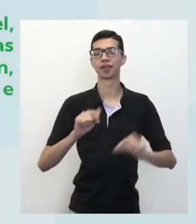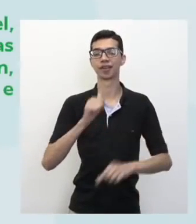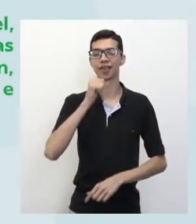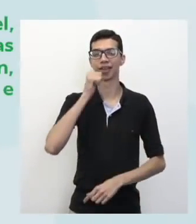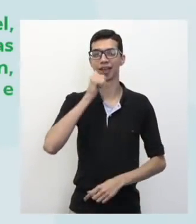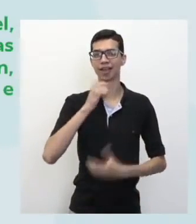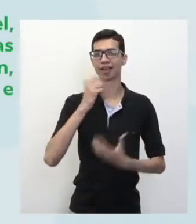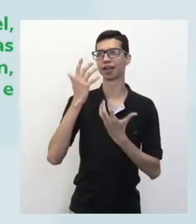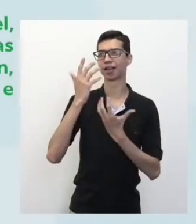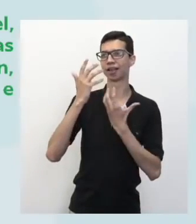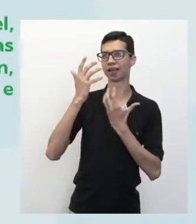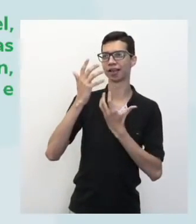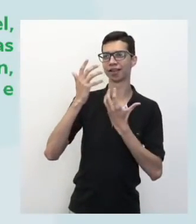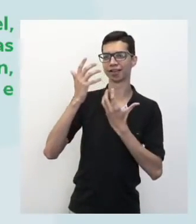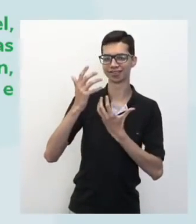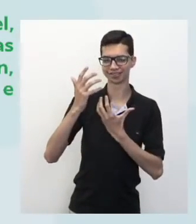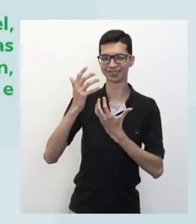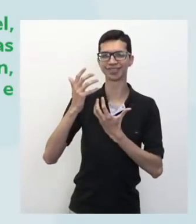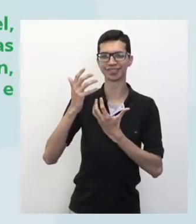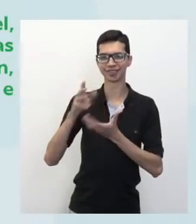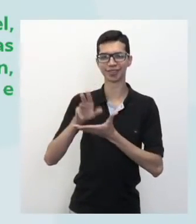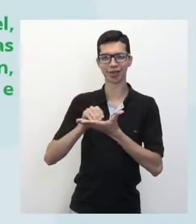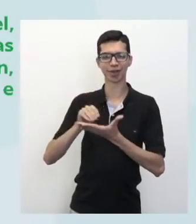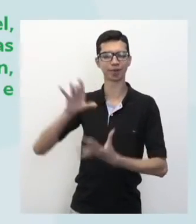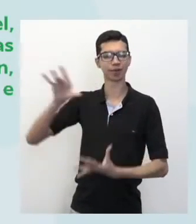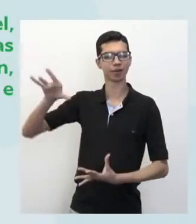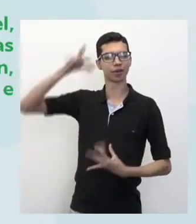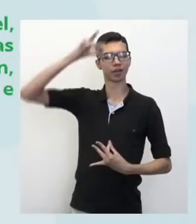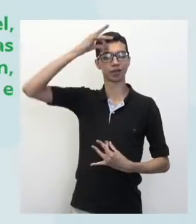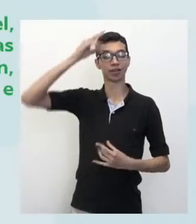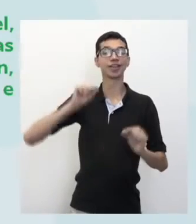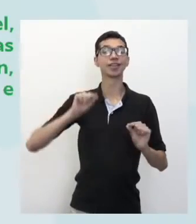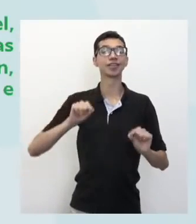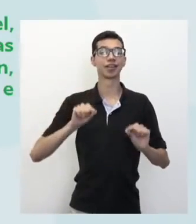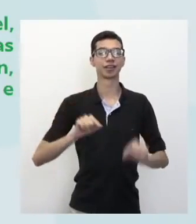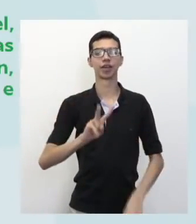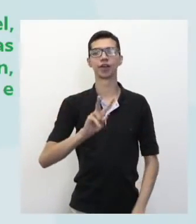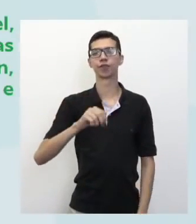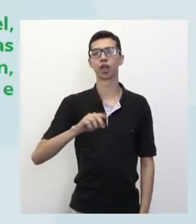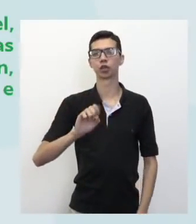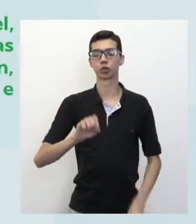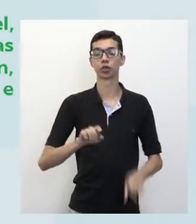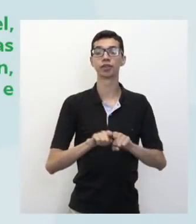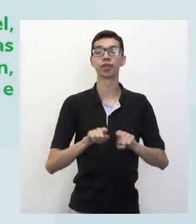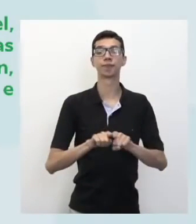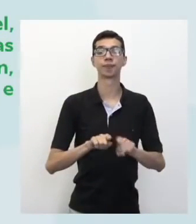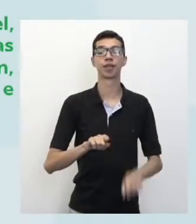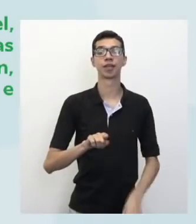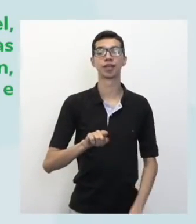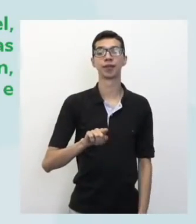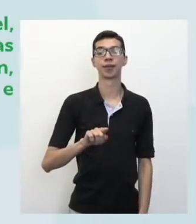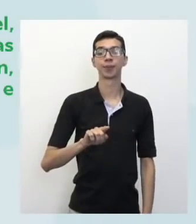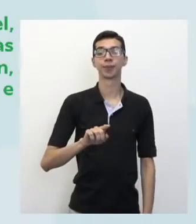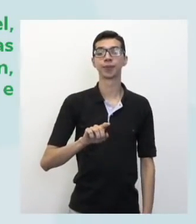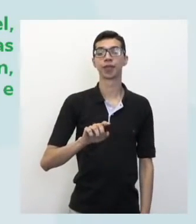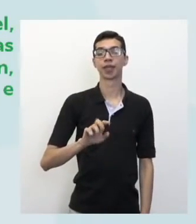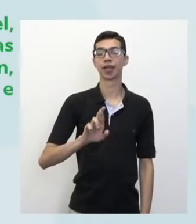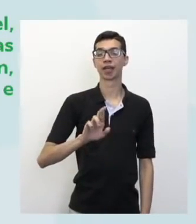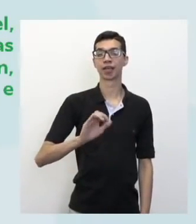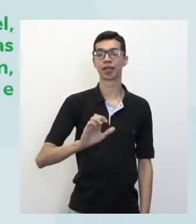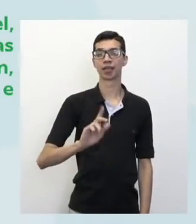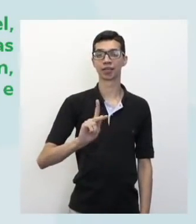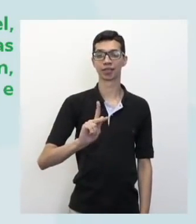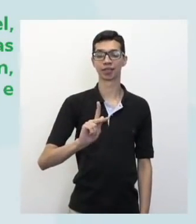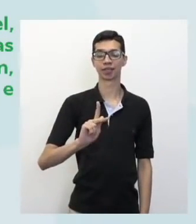aqui interpretou. Então, que foi a do Vando e a do Rick Renner. Além da referência também